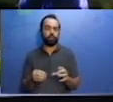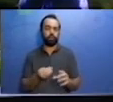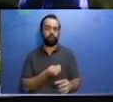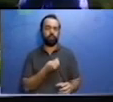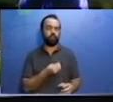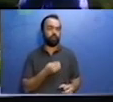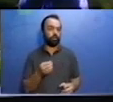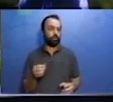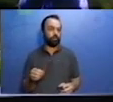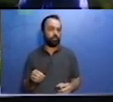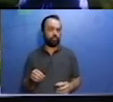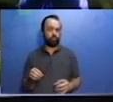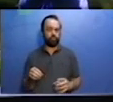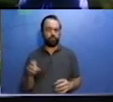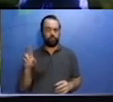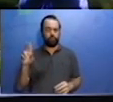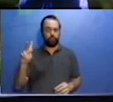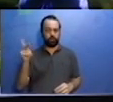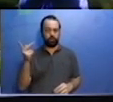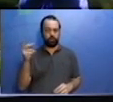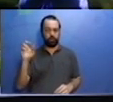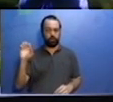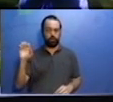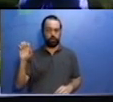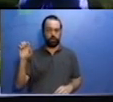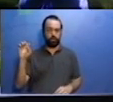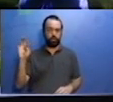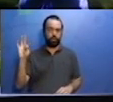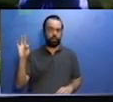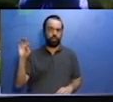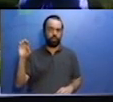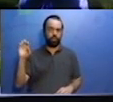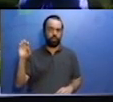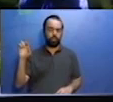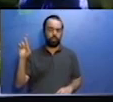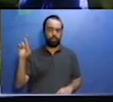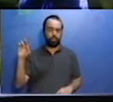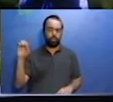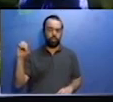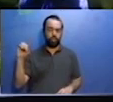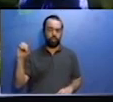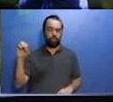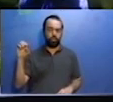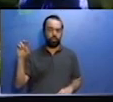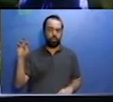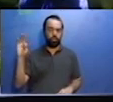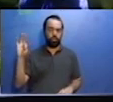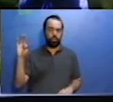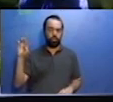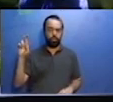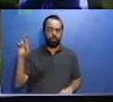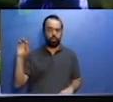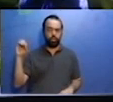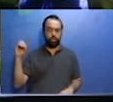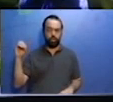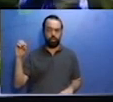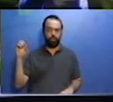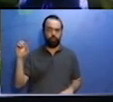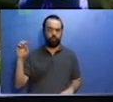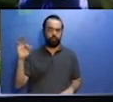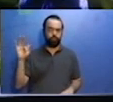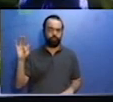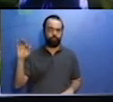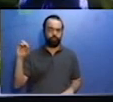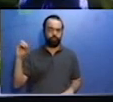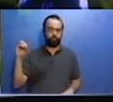primeiras classificações biológicas que os fungos receberam, eles colocavam os fungos no mesmo grupo das plantas,